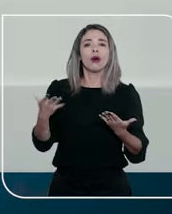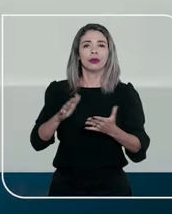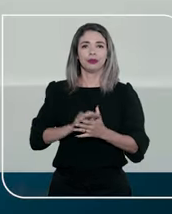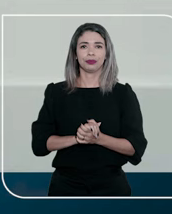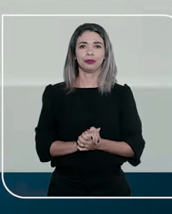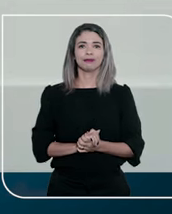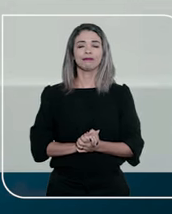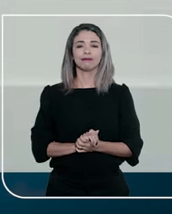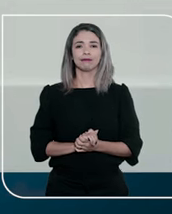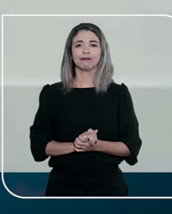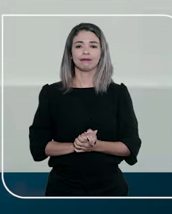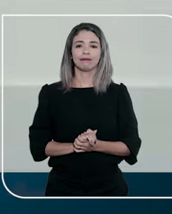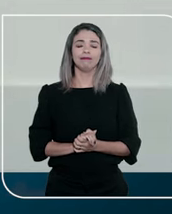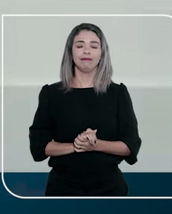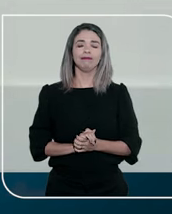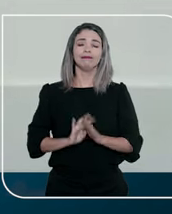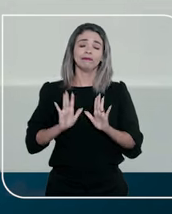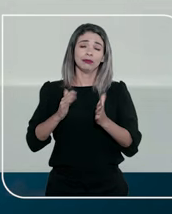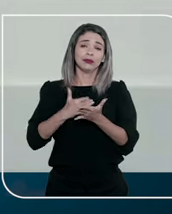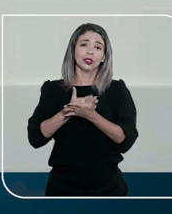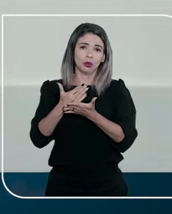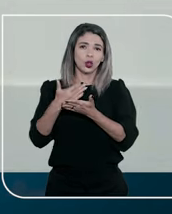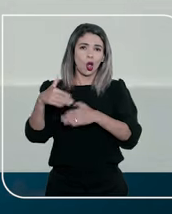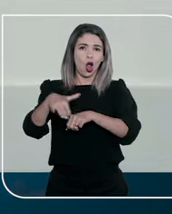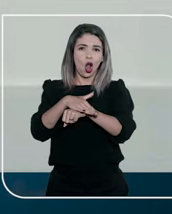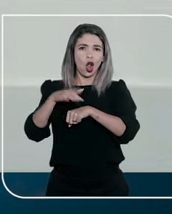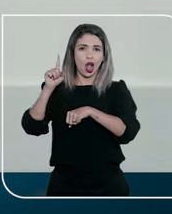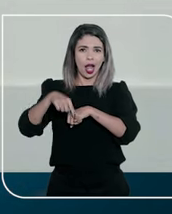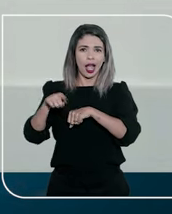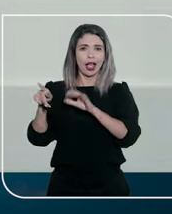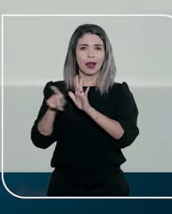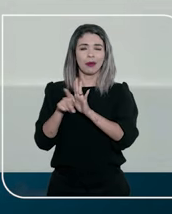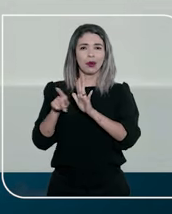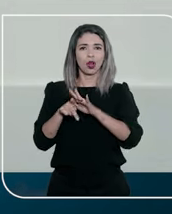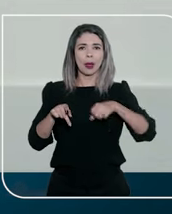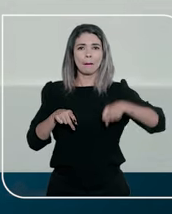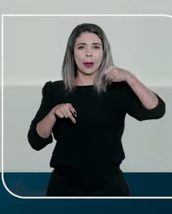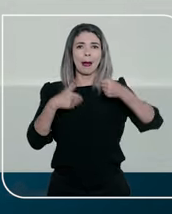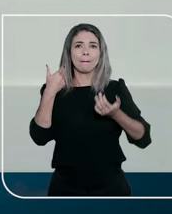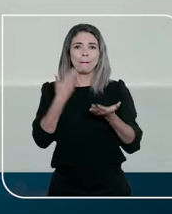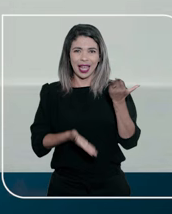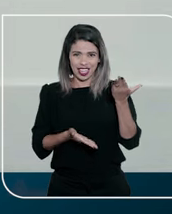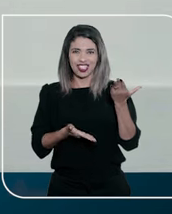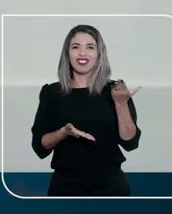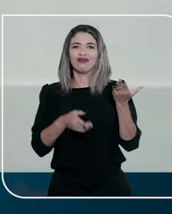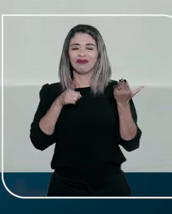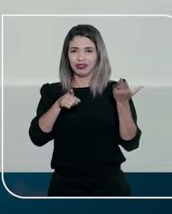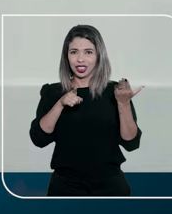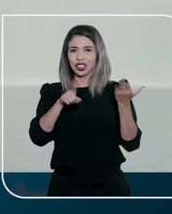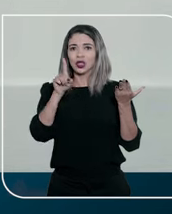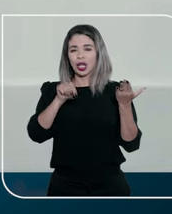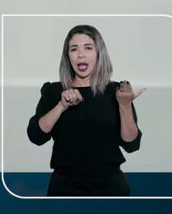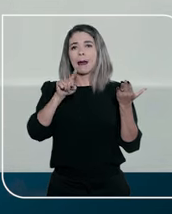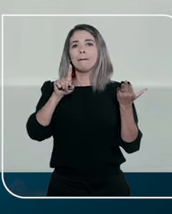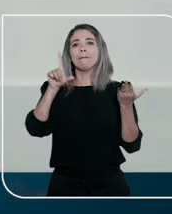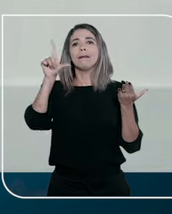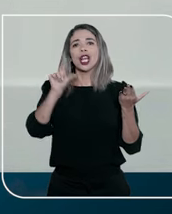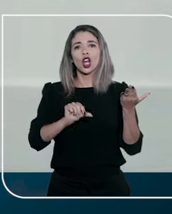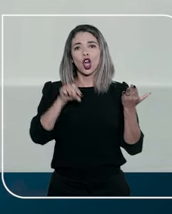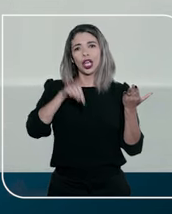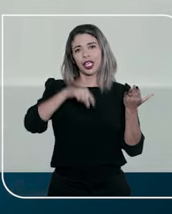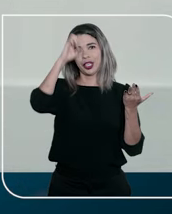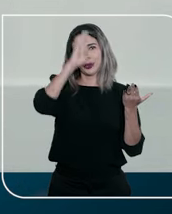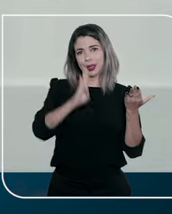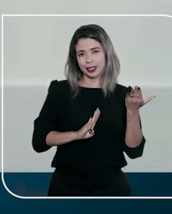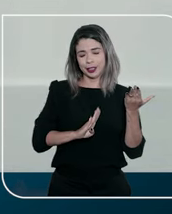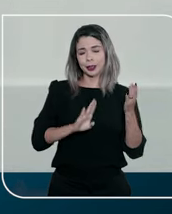Nós falamos no começo dessa nossa conversa sobre extravio de bagagens, que como isso era menor do que em outros países. E dano à